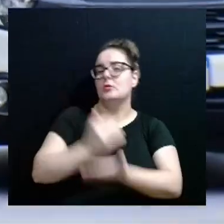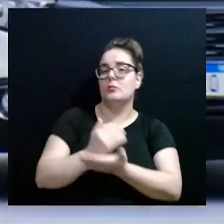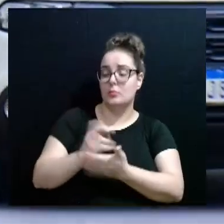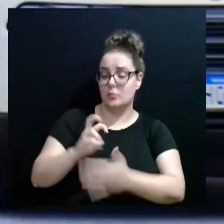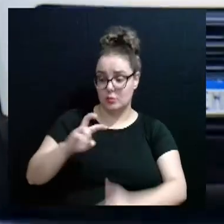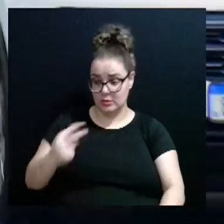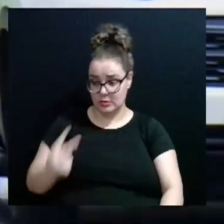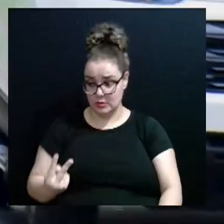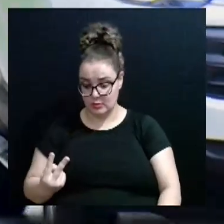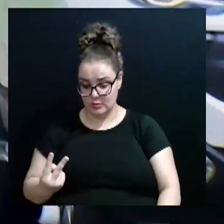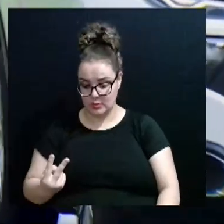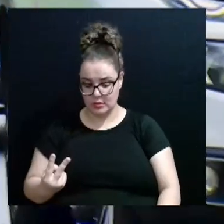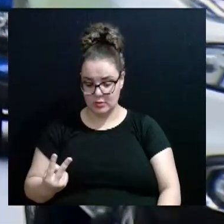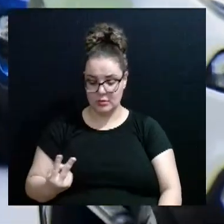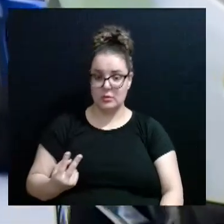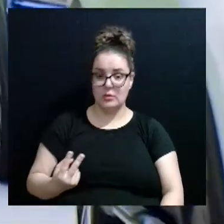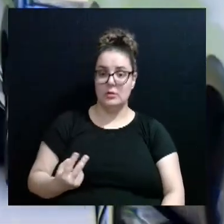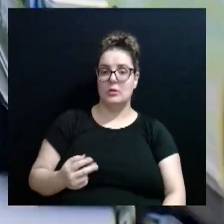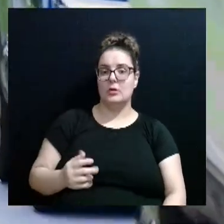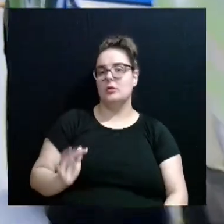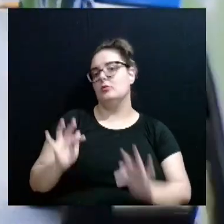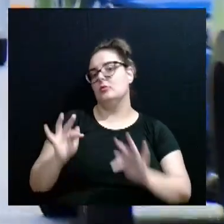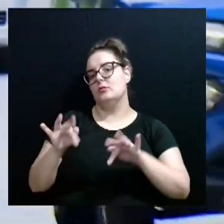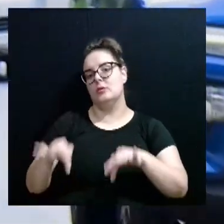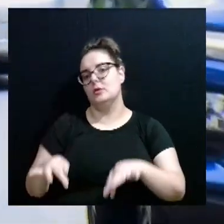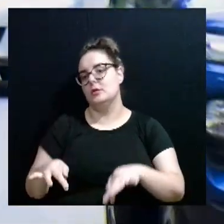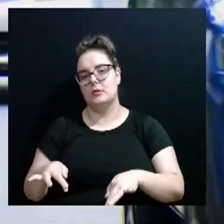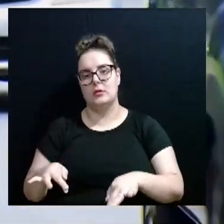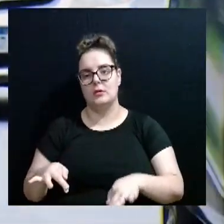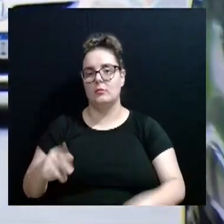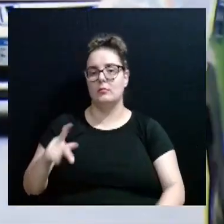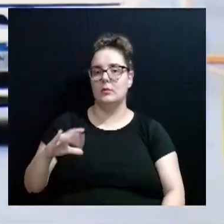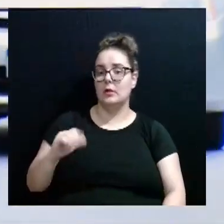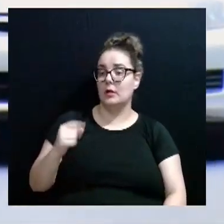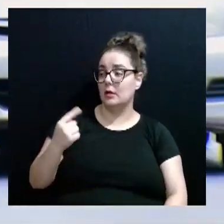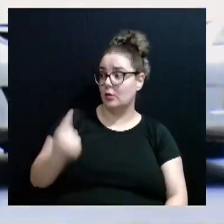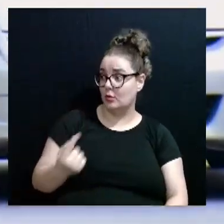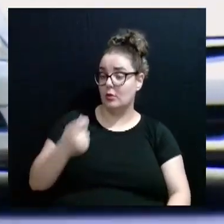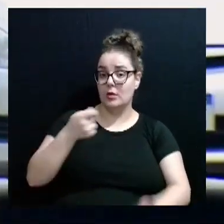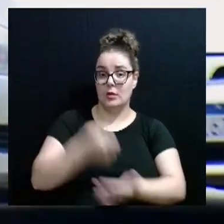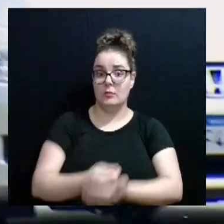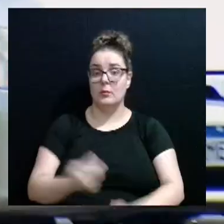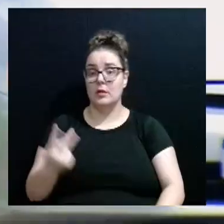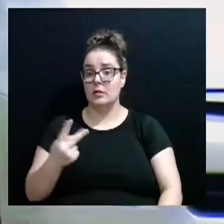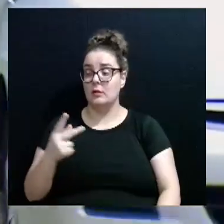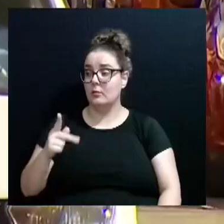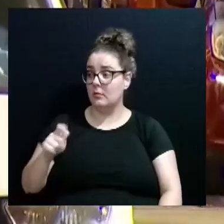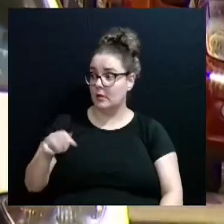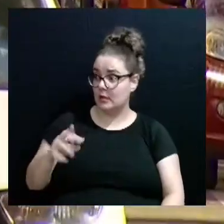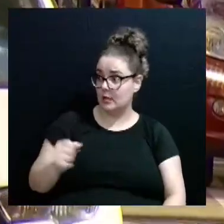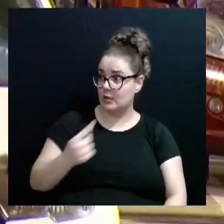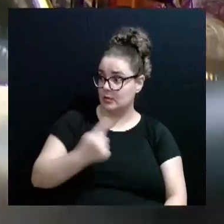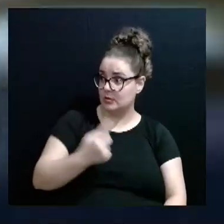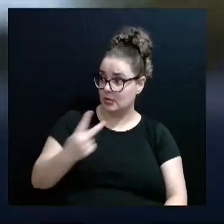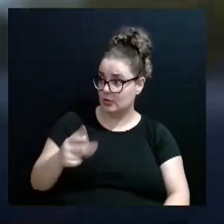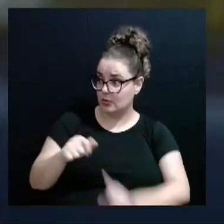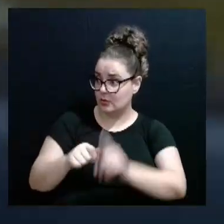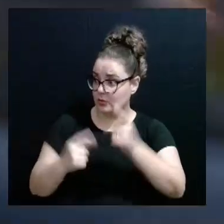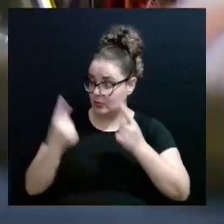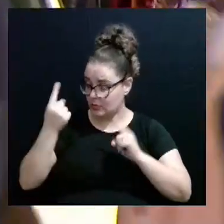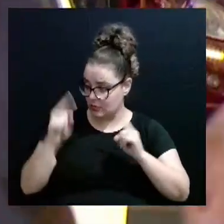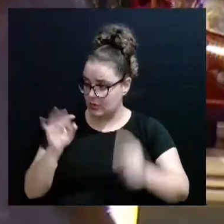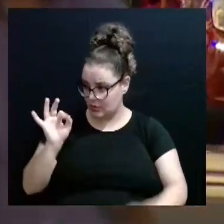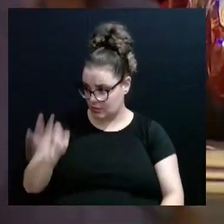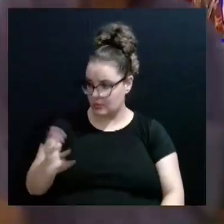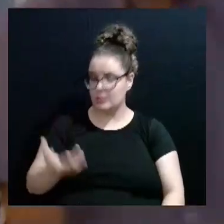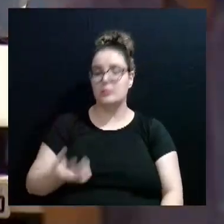tem o veículo no final, com a placa final, placa 1. Ele paga a segunda parcela no dia 12 do mês de fevereiro, é isso?